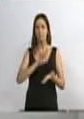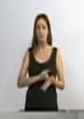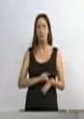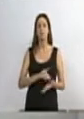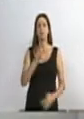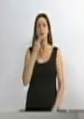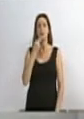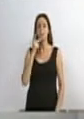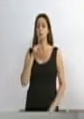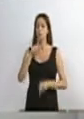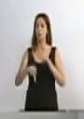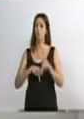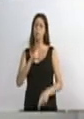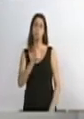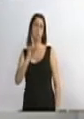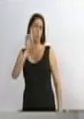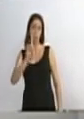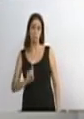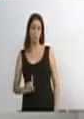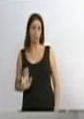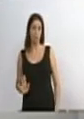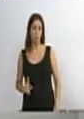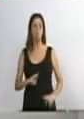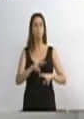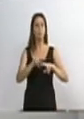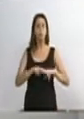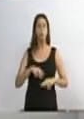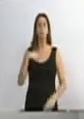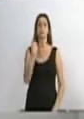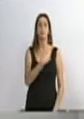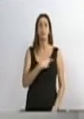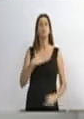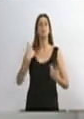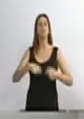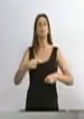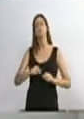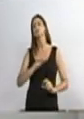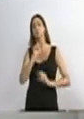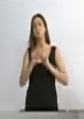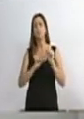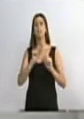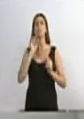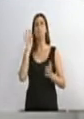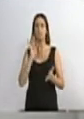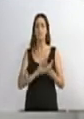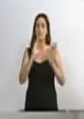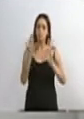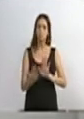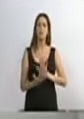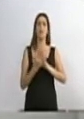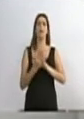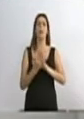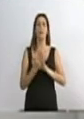do nosso povo. Por isso nós temos que enfrentar. Nós temos que enfrentar,